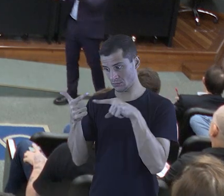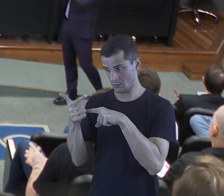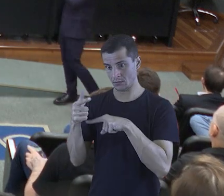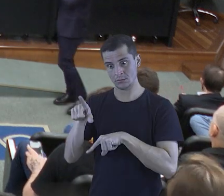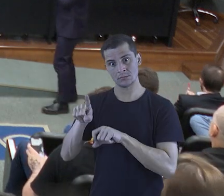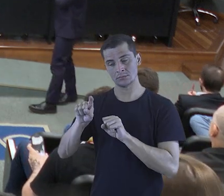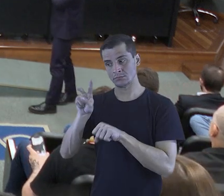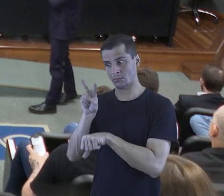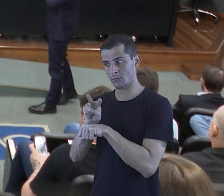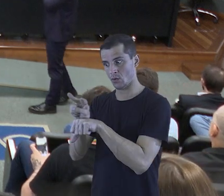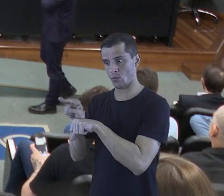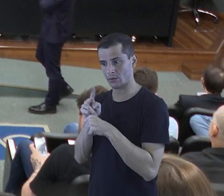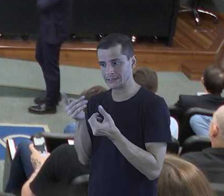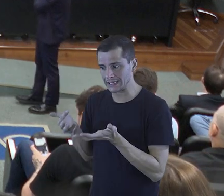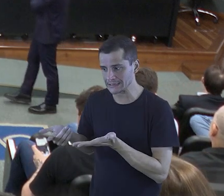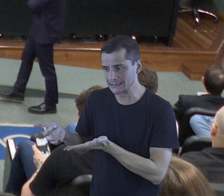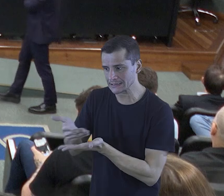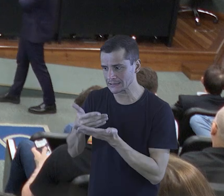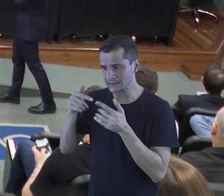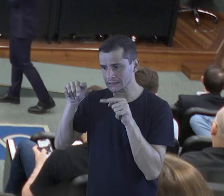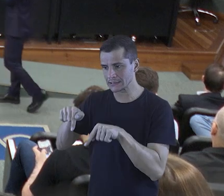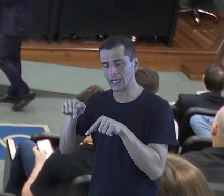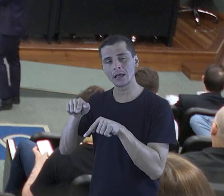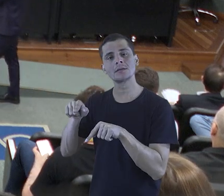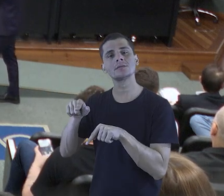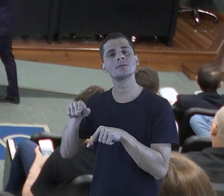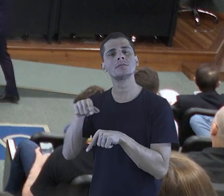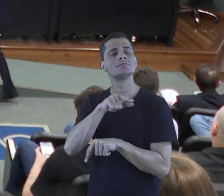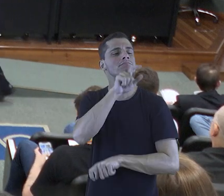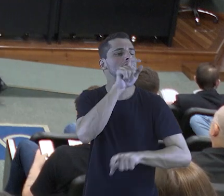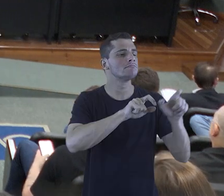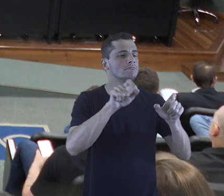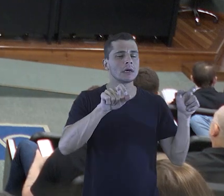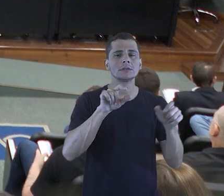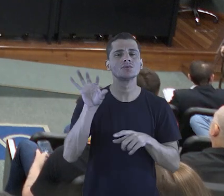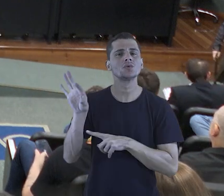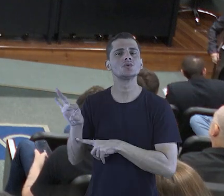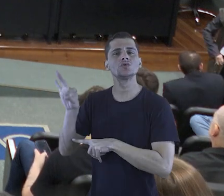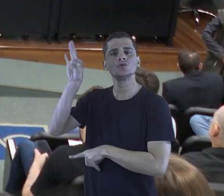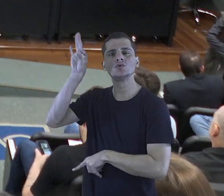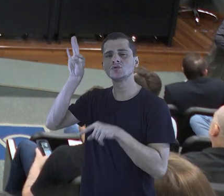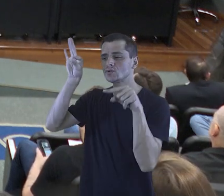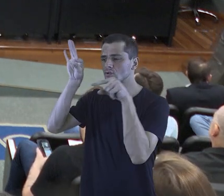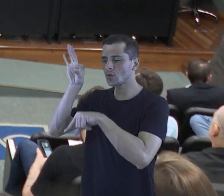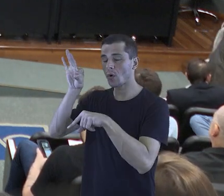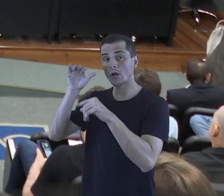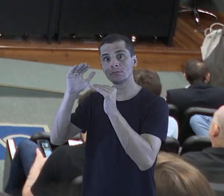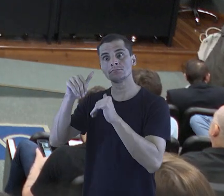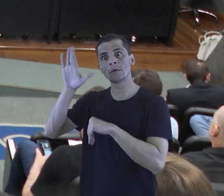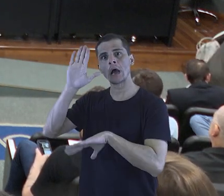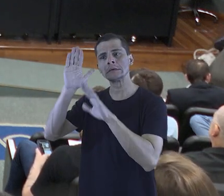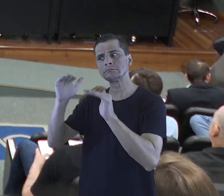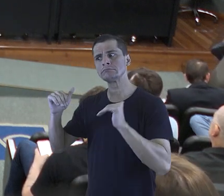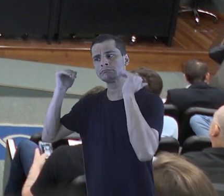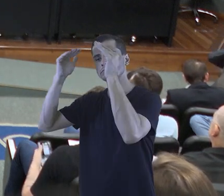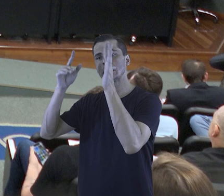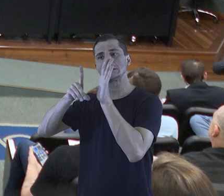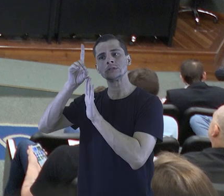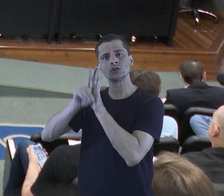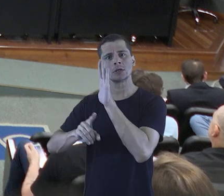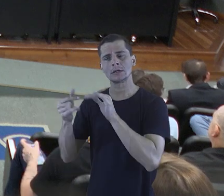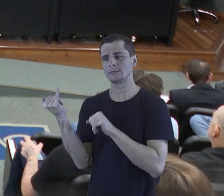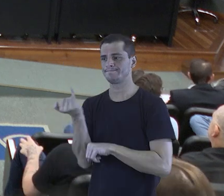Então, isso é muito importante. E, recentemente, em 2022, a proteção de dados foi